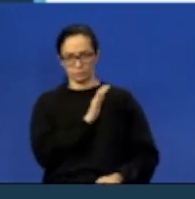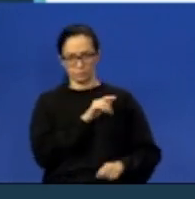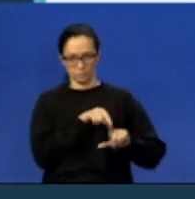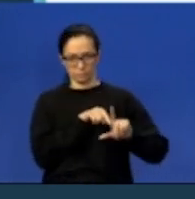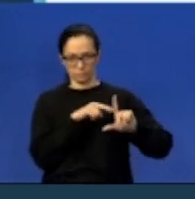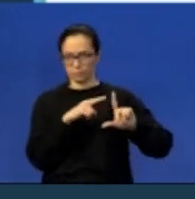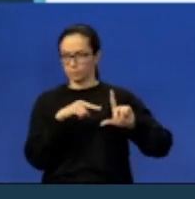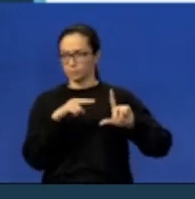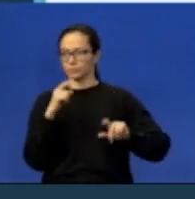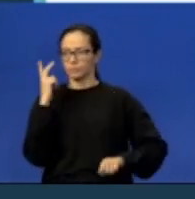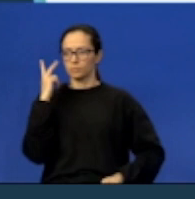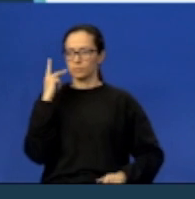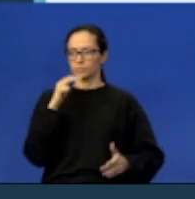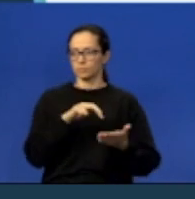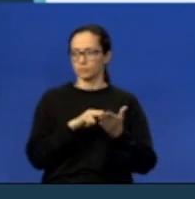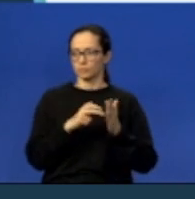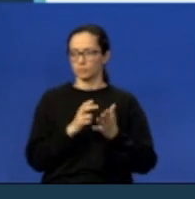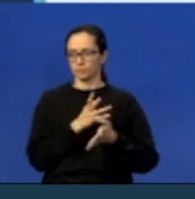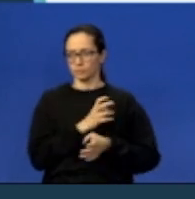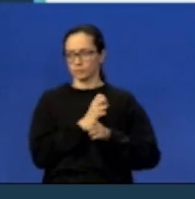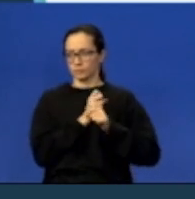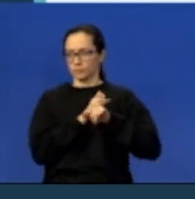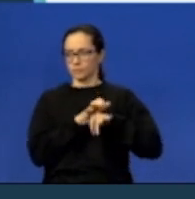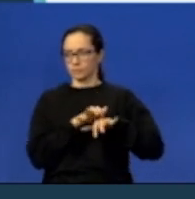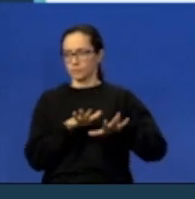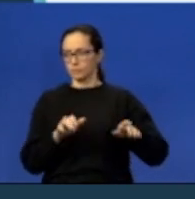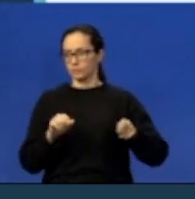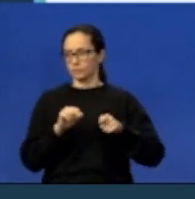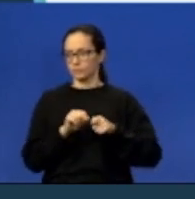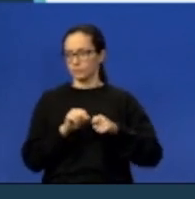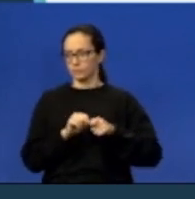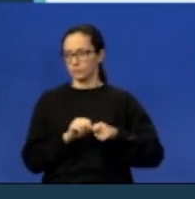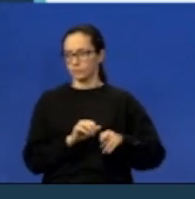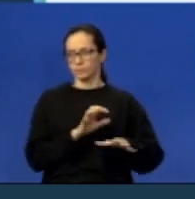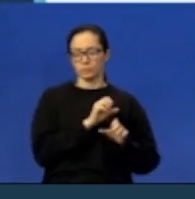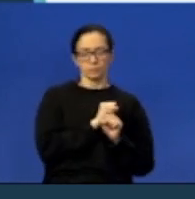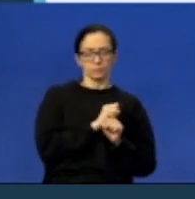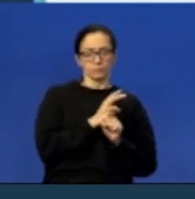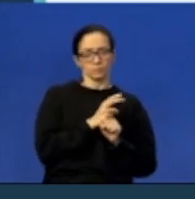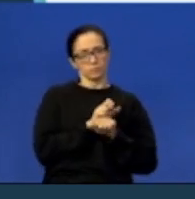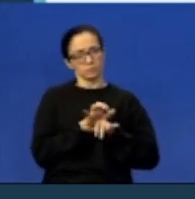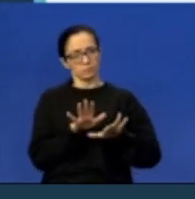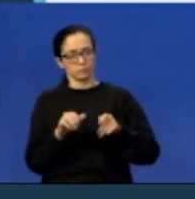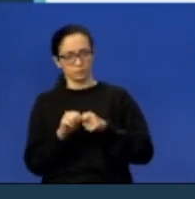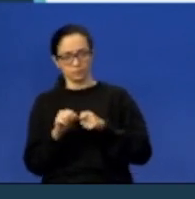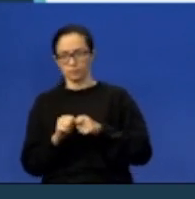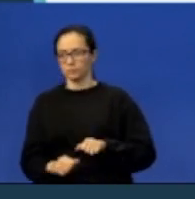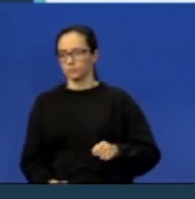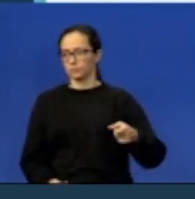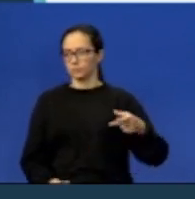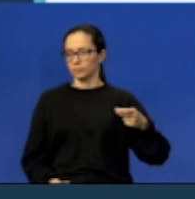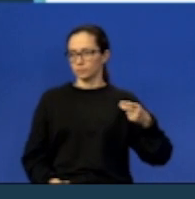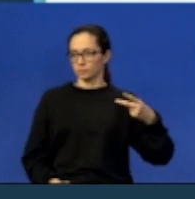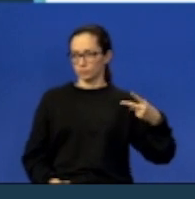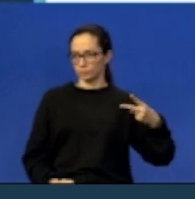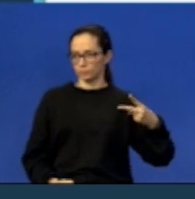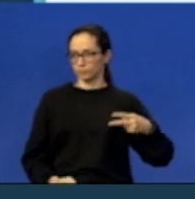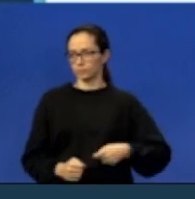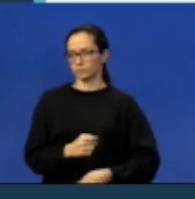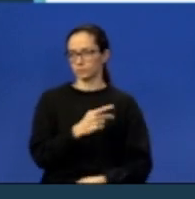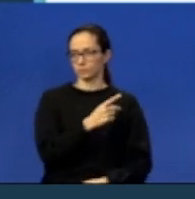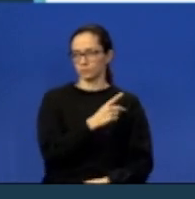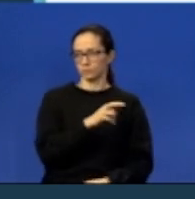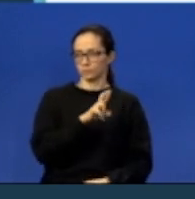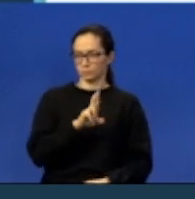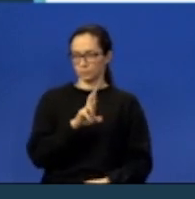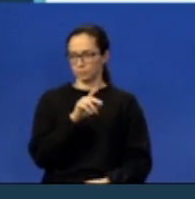eletrocardiograma normal, que significa despolarização atrial, ou seja, contração ou ativação dos átrios. O item 2, o intervalo